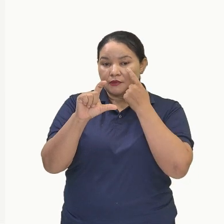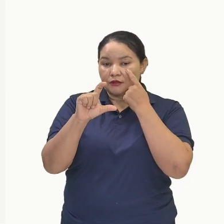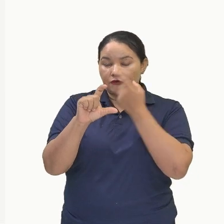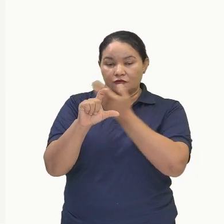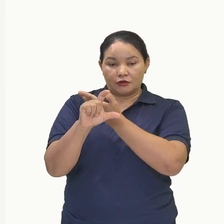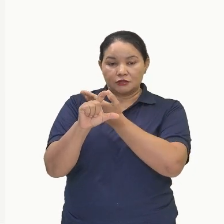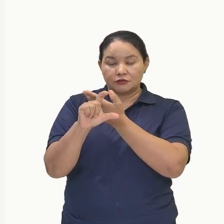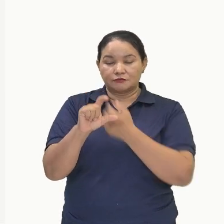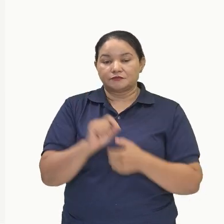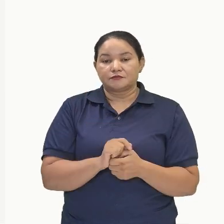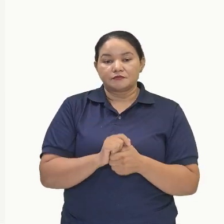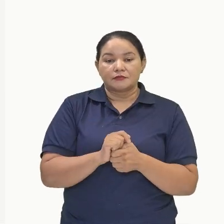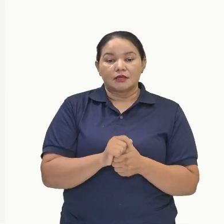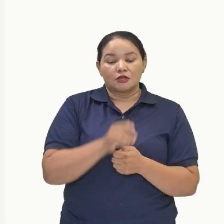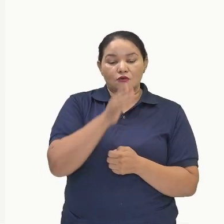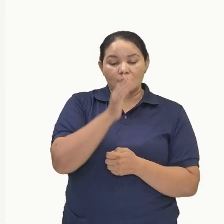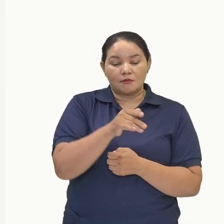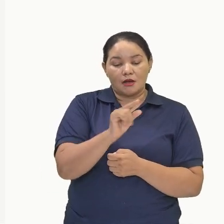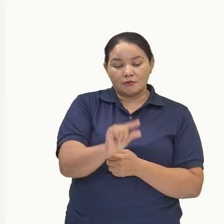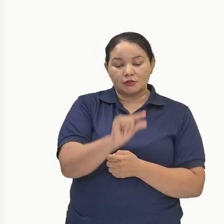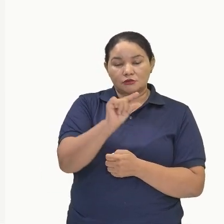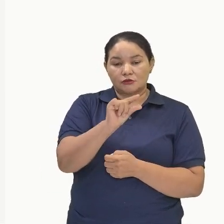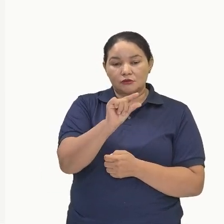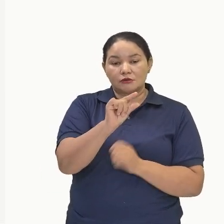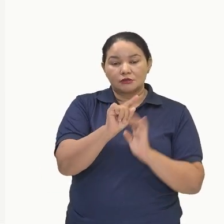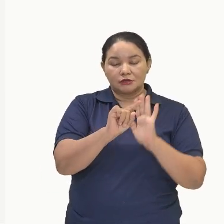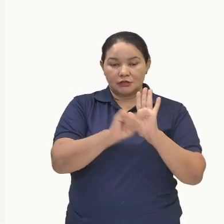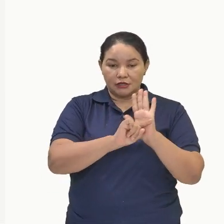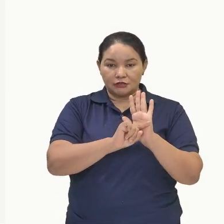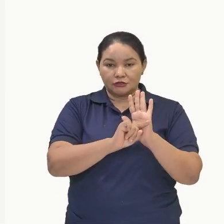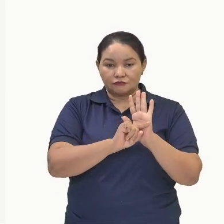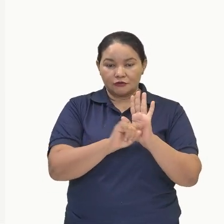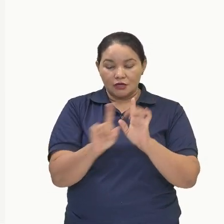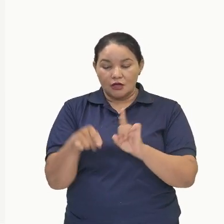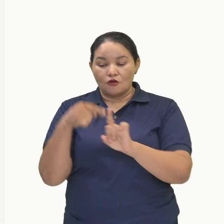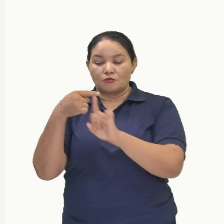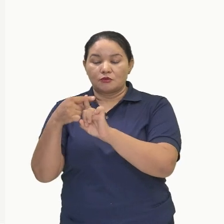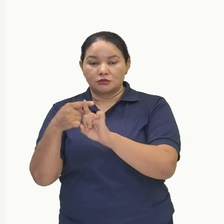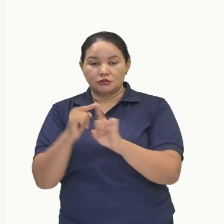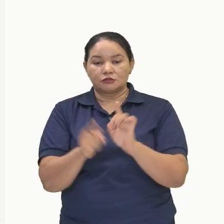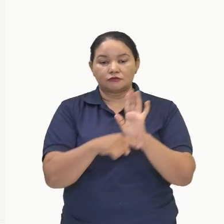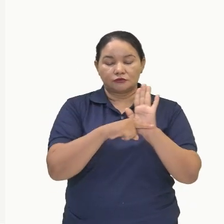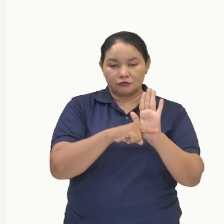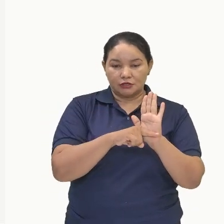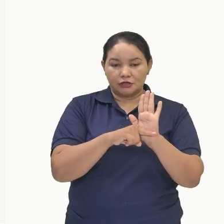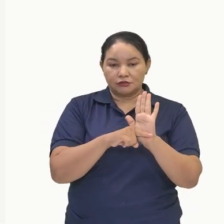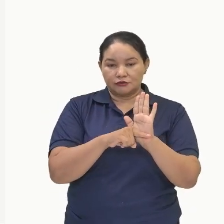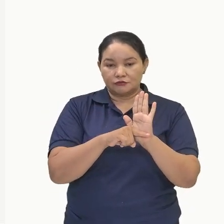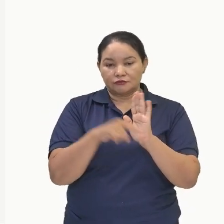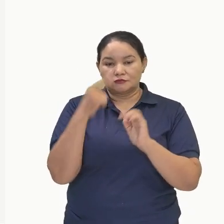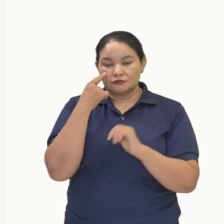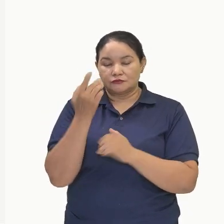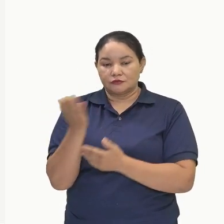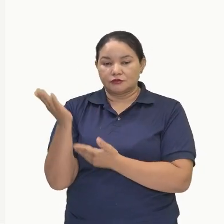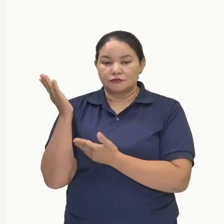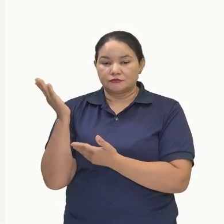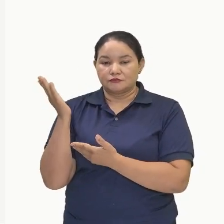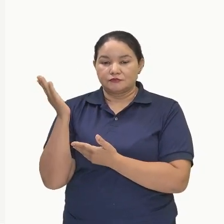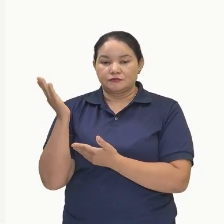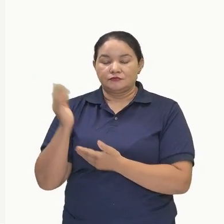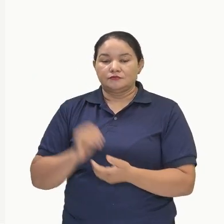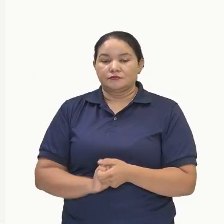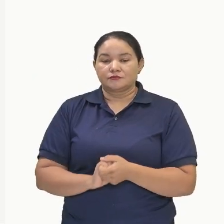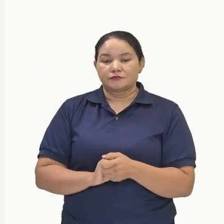positiva, e uma barra menor, negativa, e uma resistência interna. Veja só, mais, menos, e aqui a gente tem